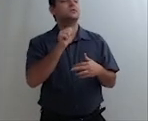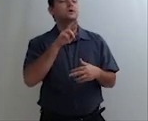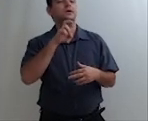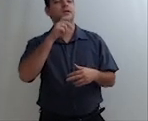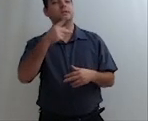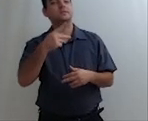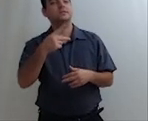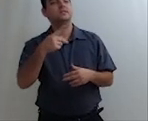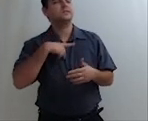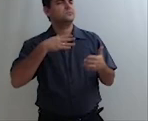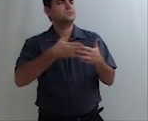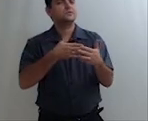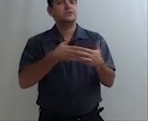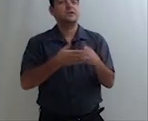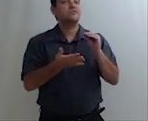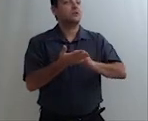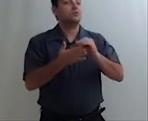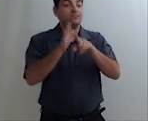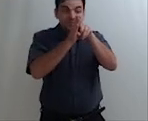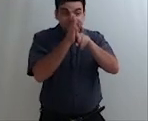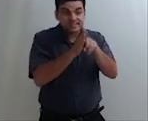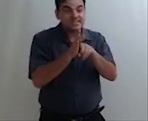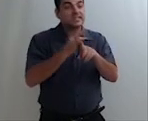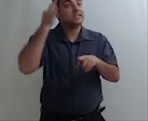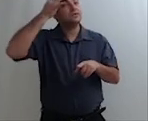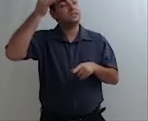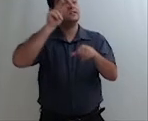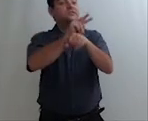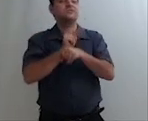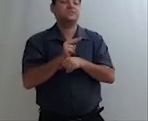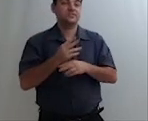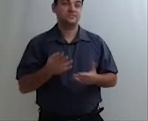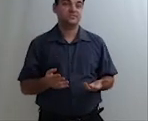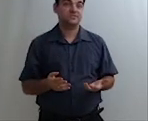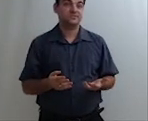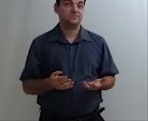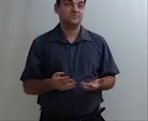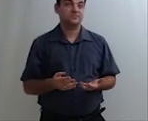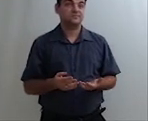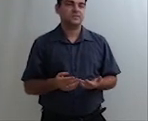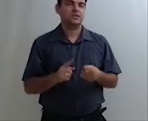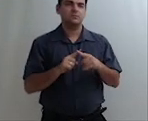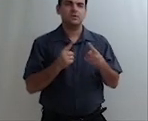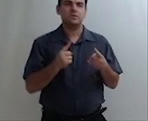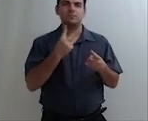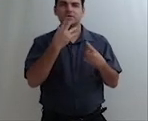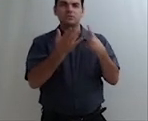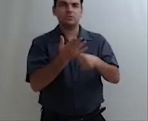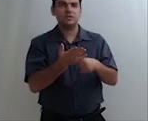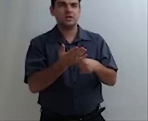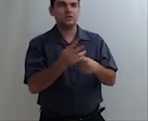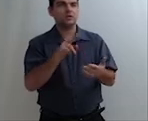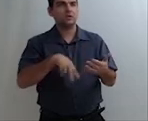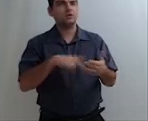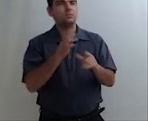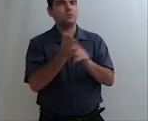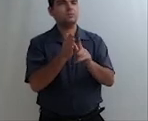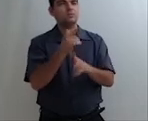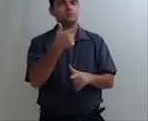teria sido ío quanto a análise das teses defensivas e nos termos do acordo de folha